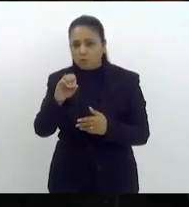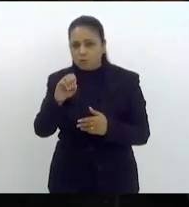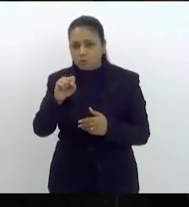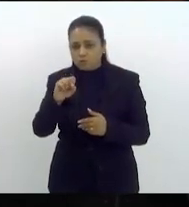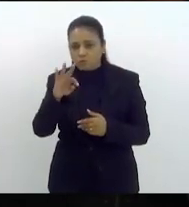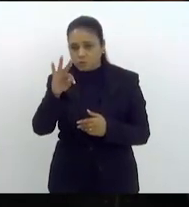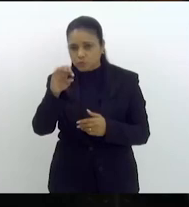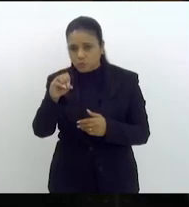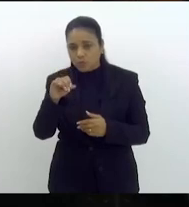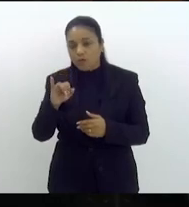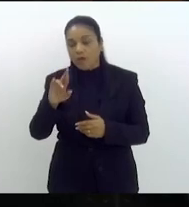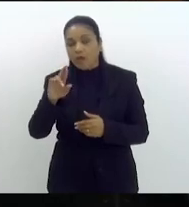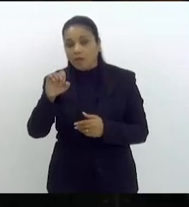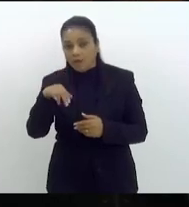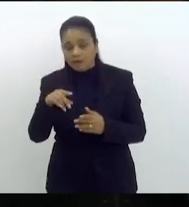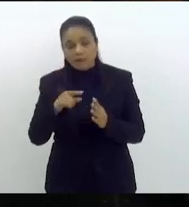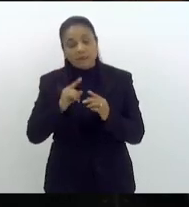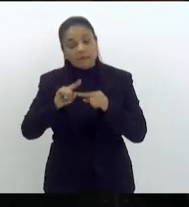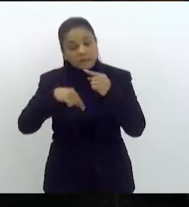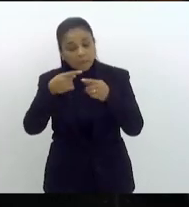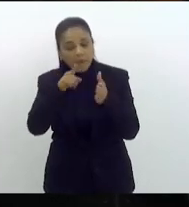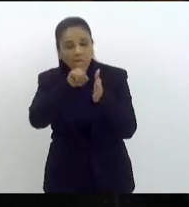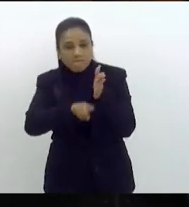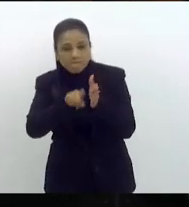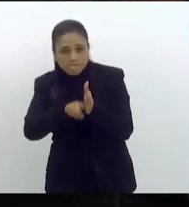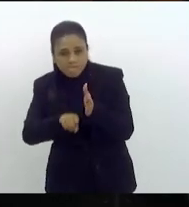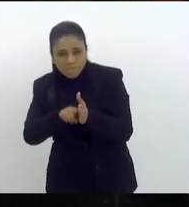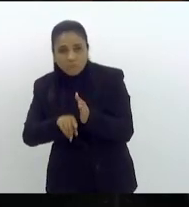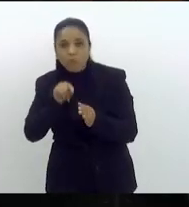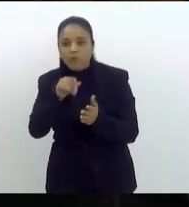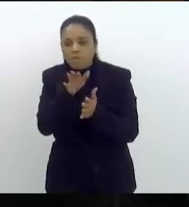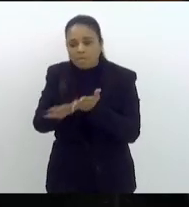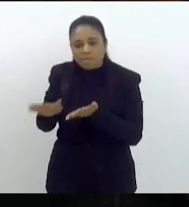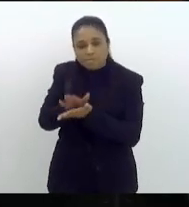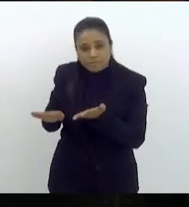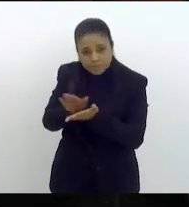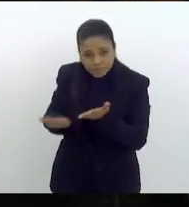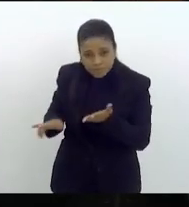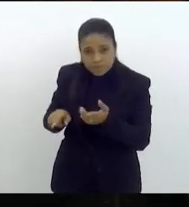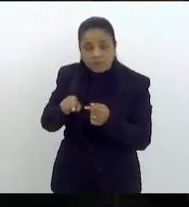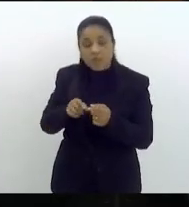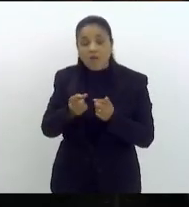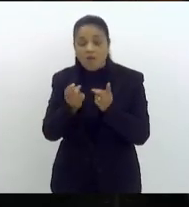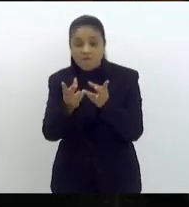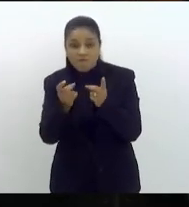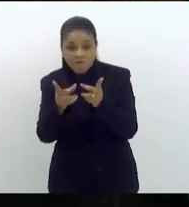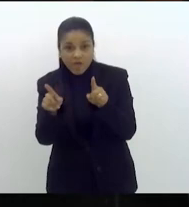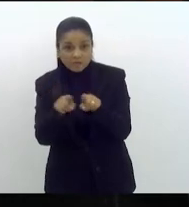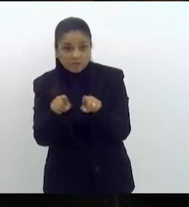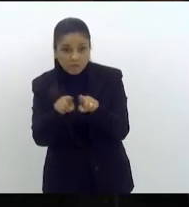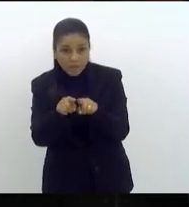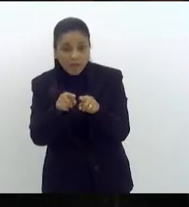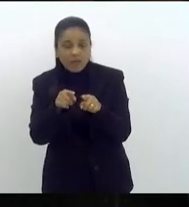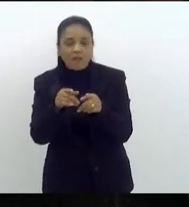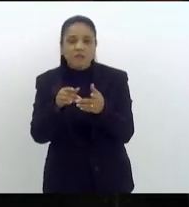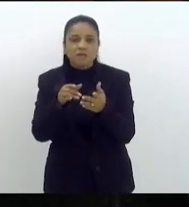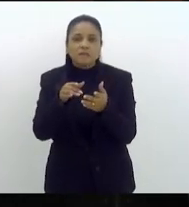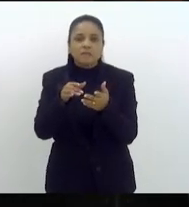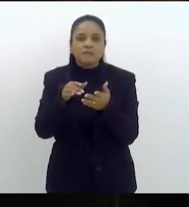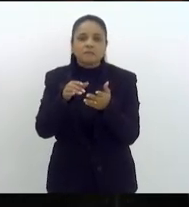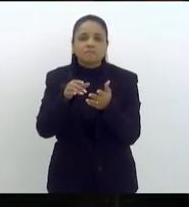tudo aquilo que ela gasta e inacreditável de tudo aquilo que ela vende ela bate mais ou menos